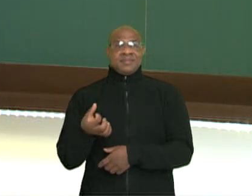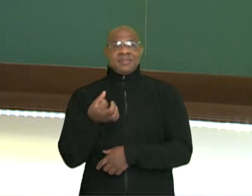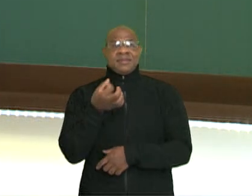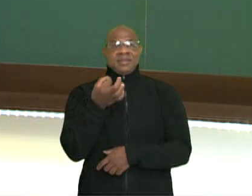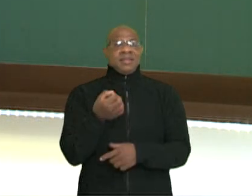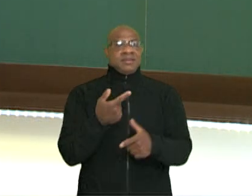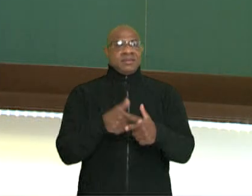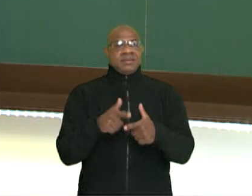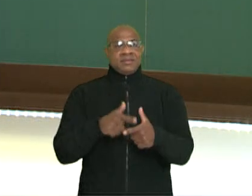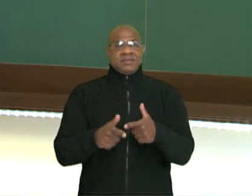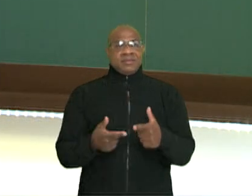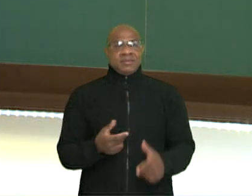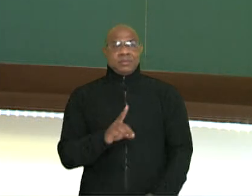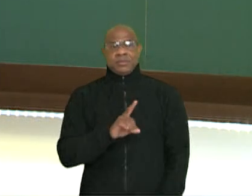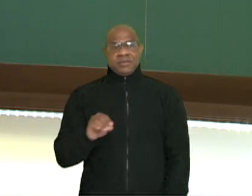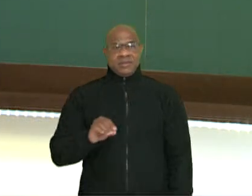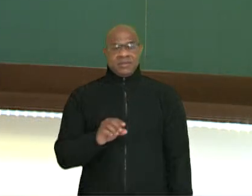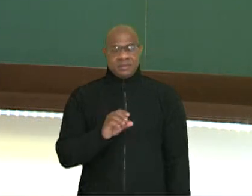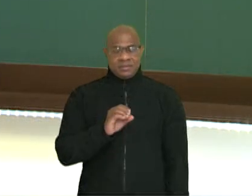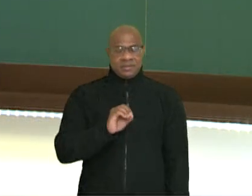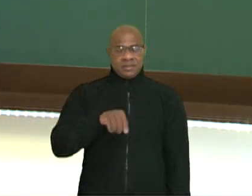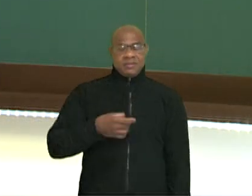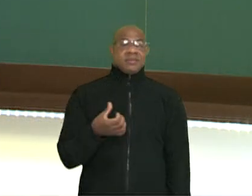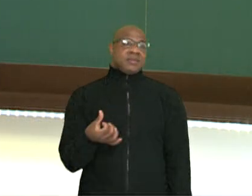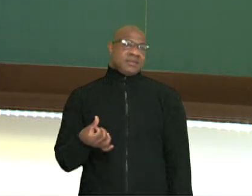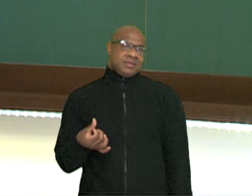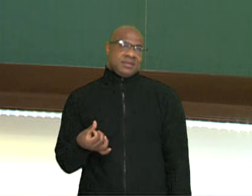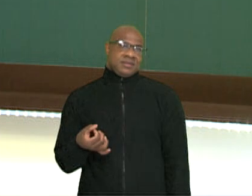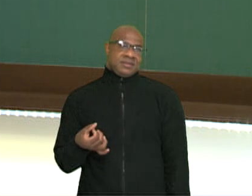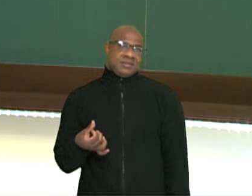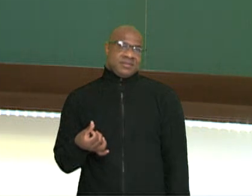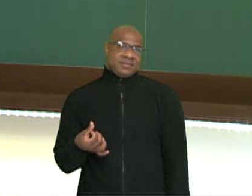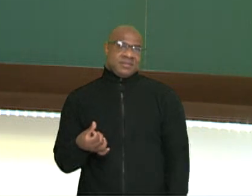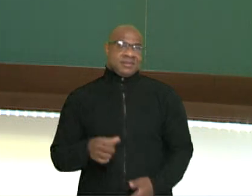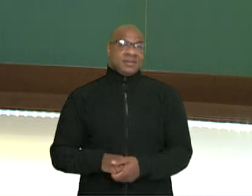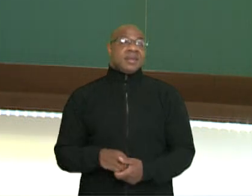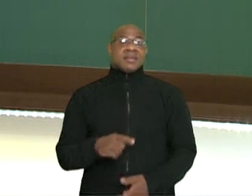0,6 vezes 600. 360 pessoas têm